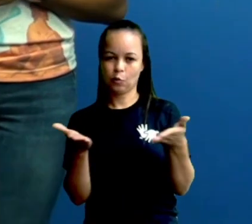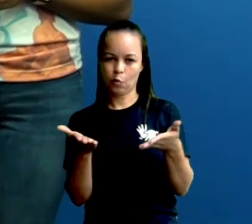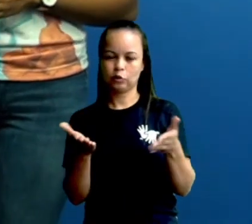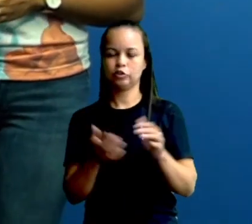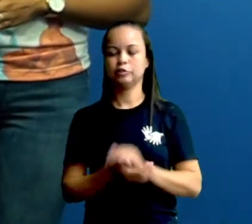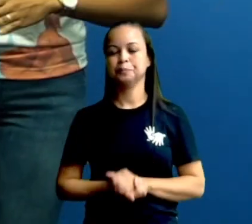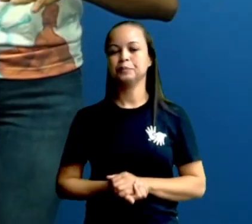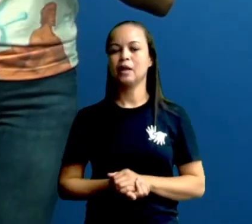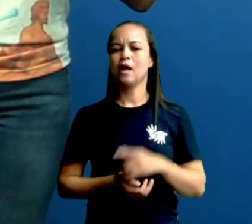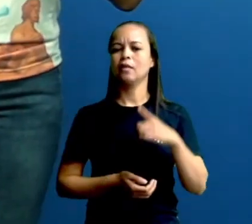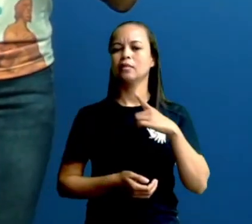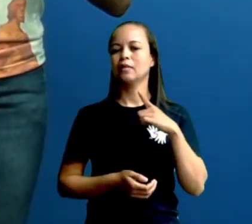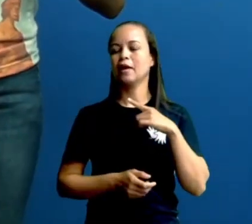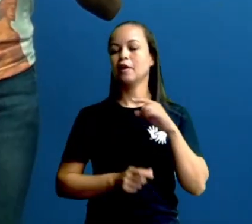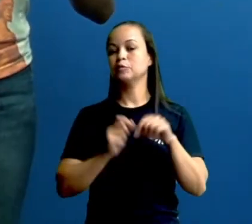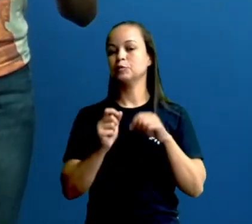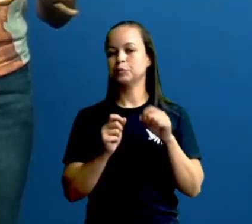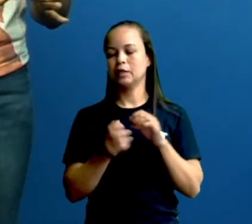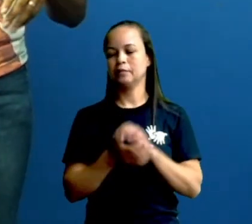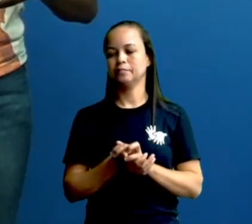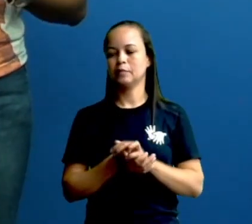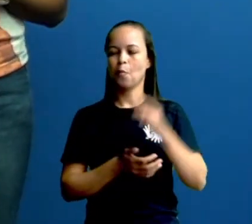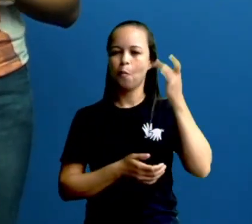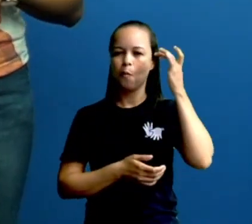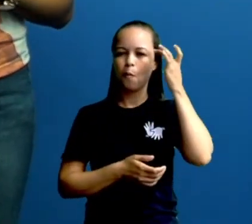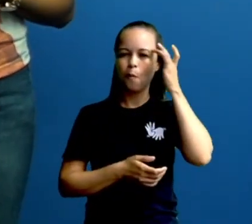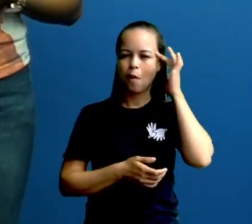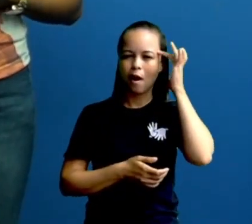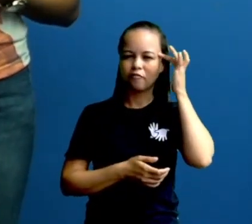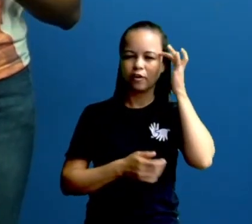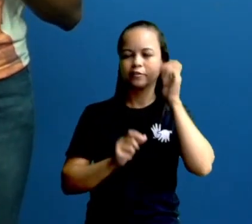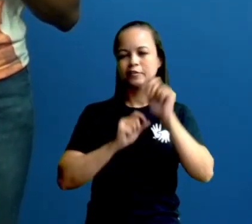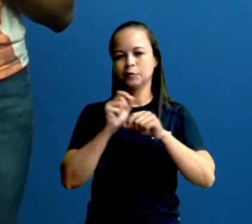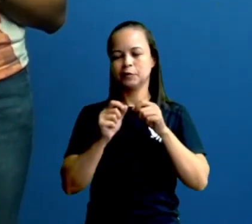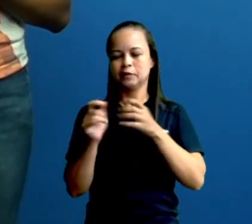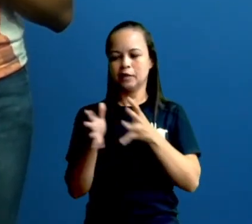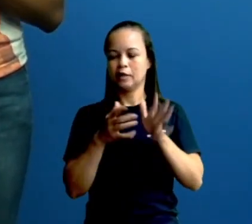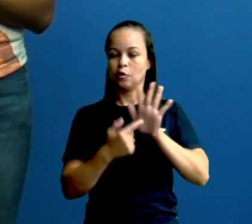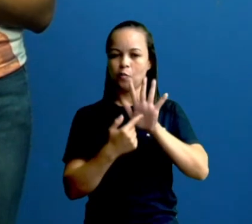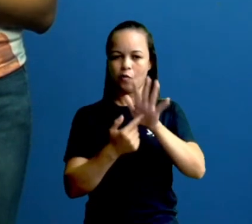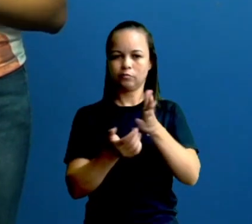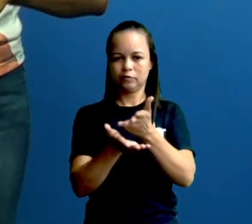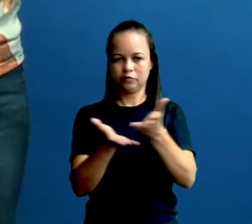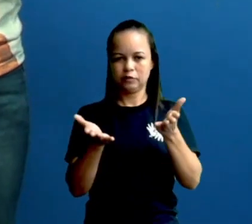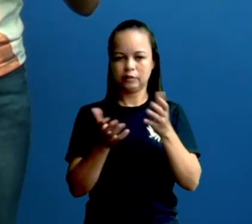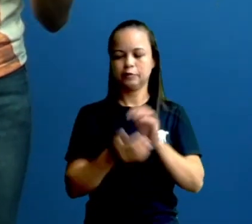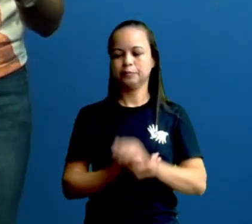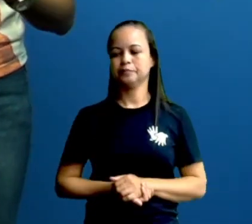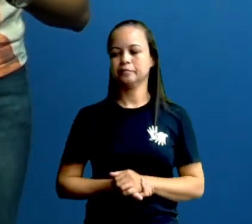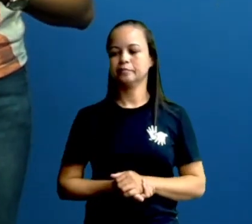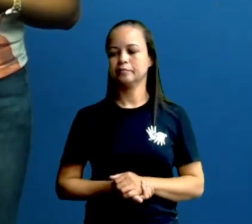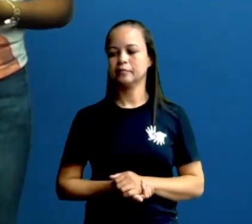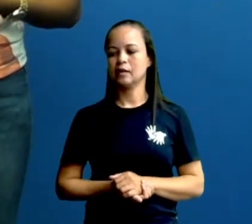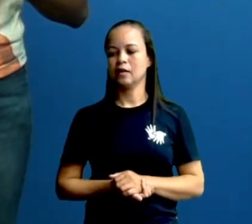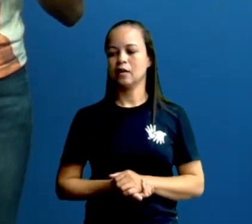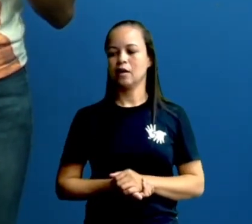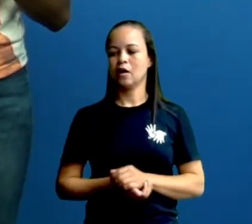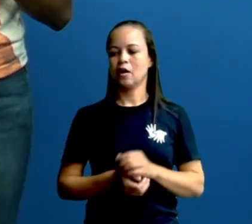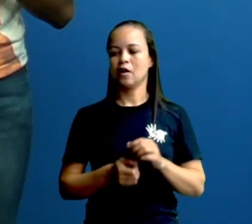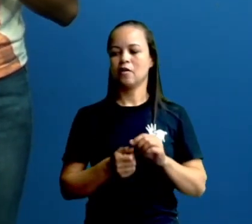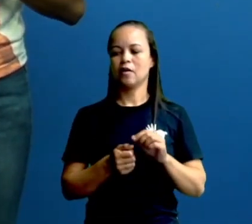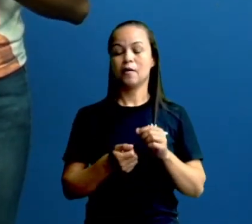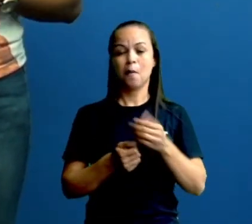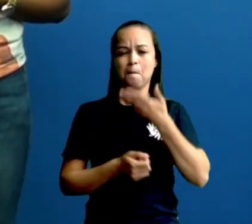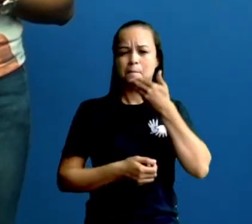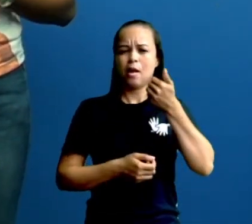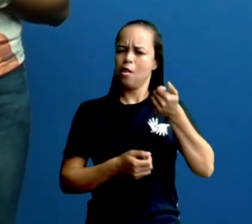aula de inglês, temos uma reflexão. Eu então trouxe para vocês essa que diz o seguinte: make the best,